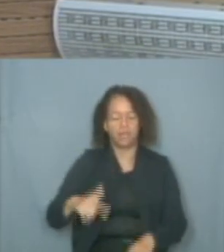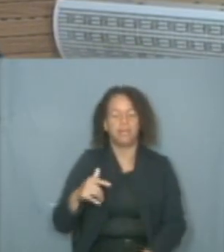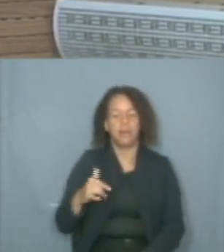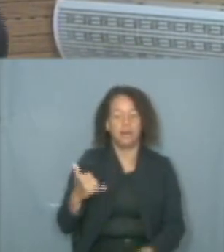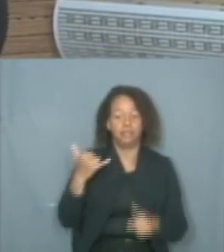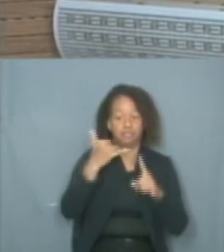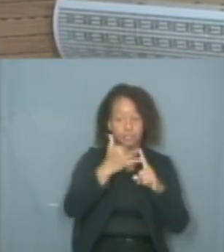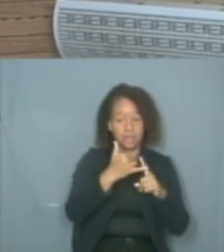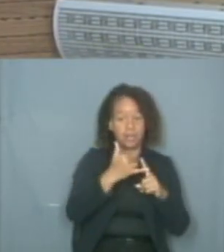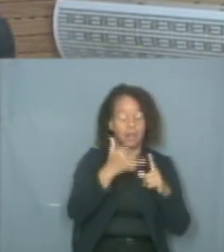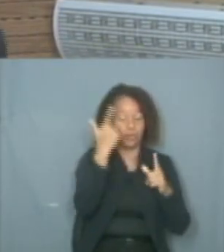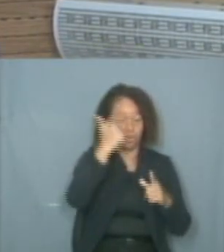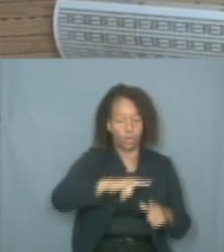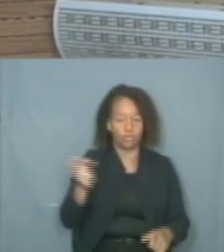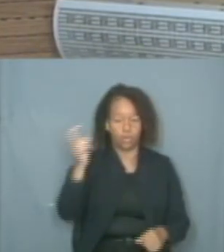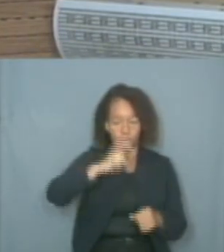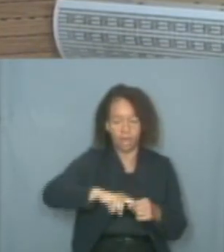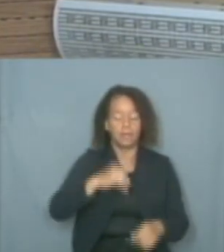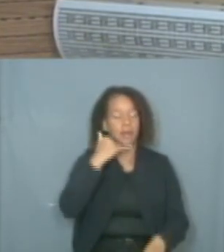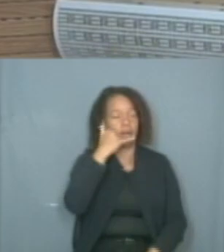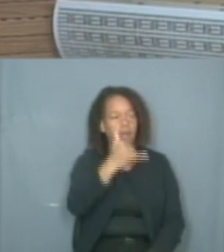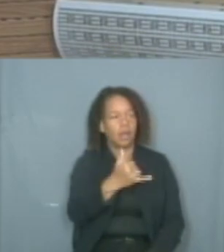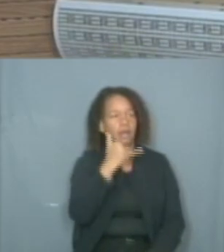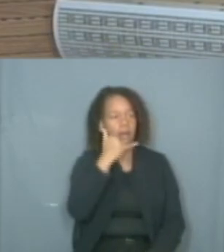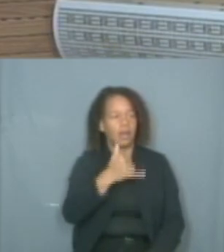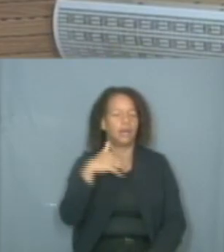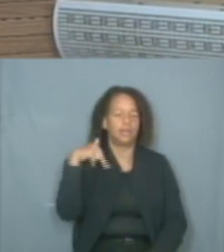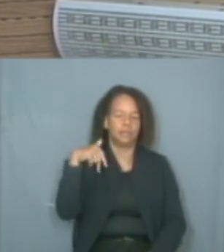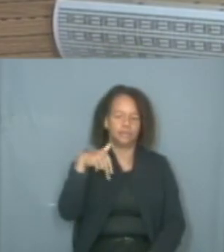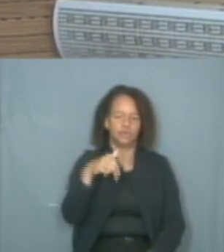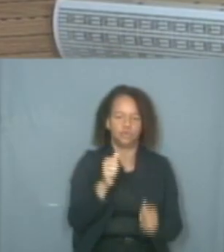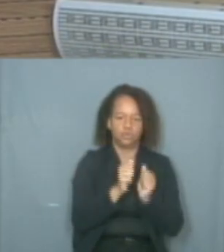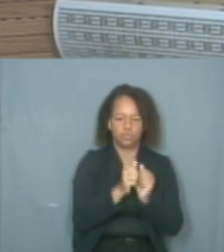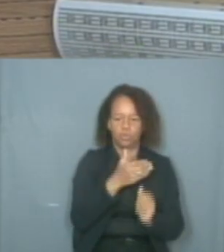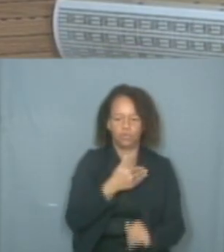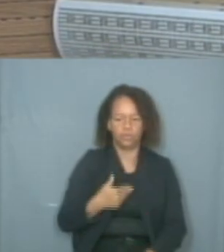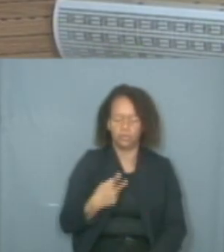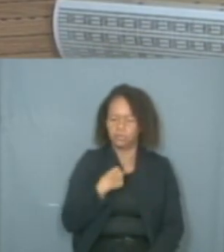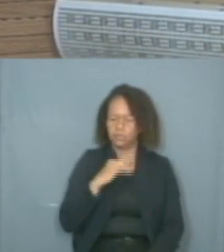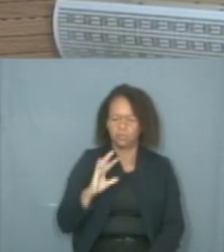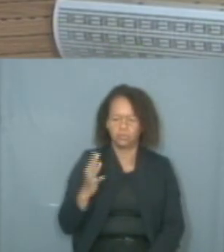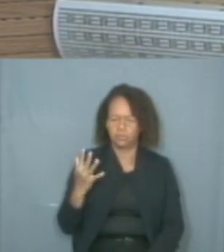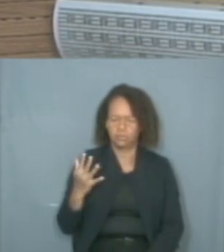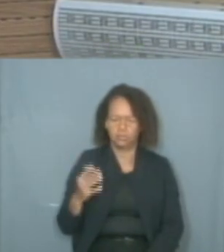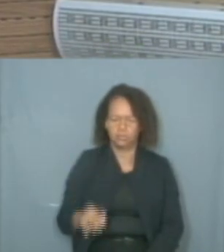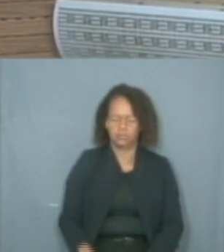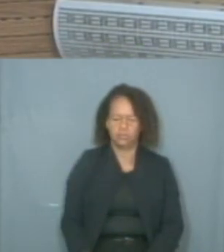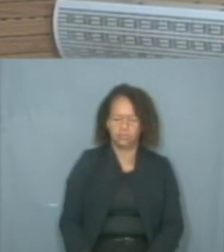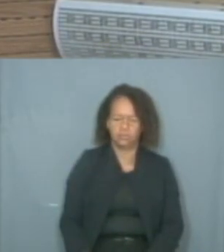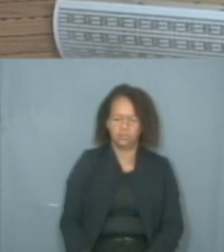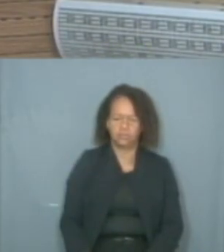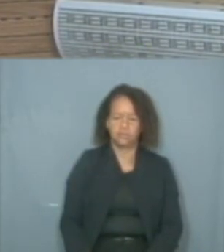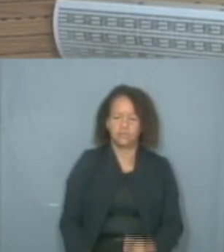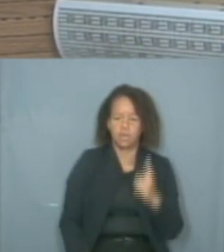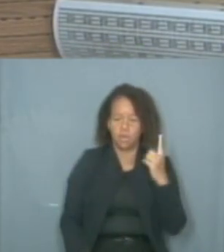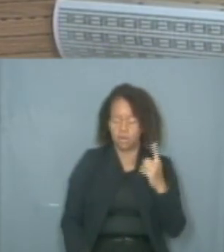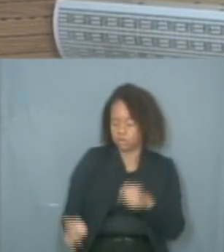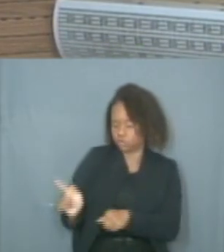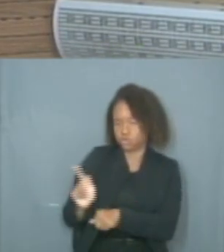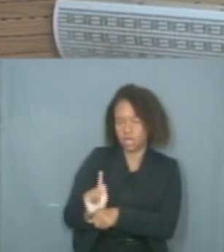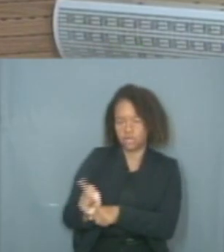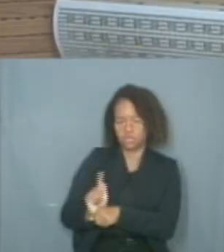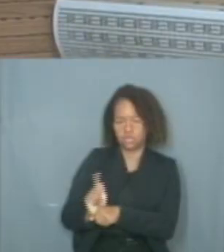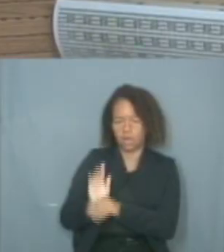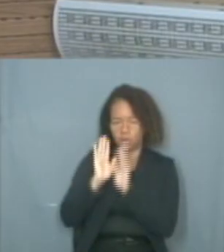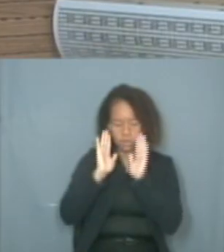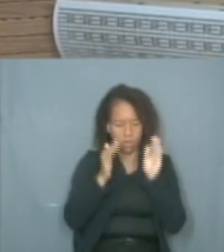vezes, a intervenção de alguém que esteja caminhando com o governo, e isso não pode acontecer. Uma gestão que não